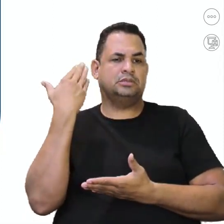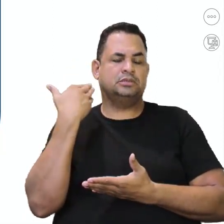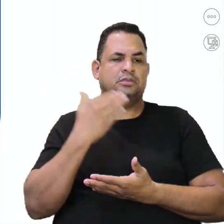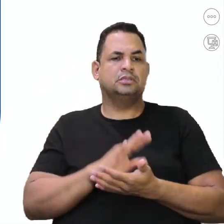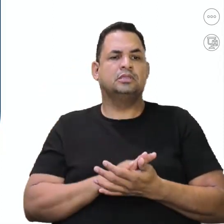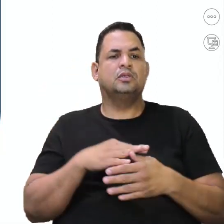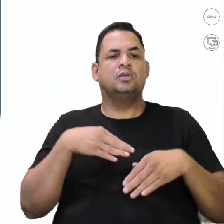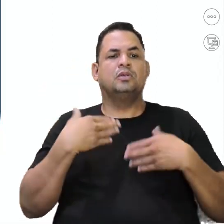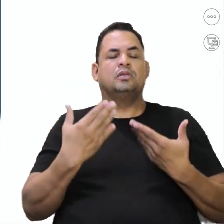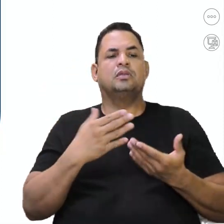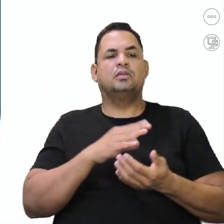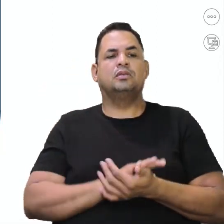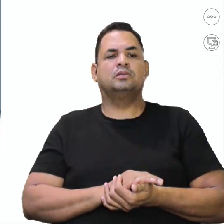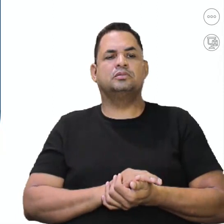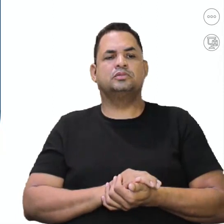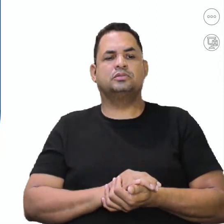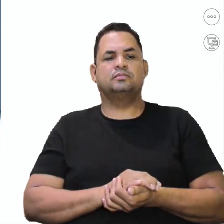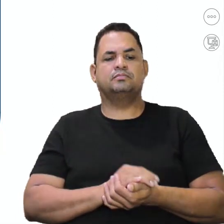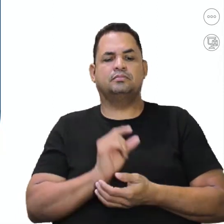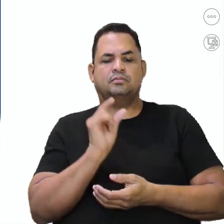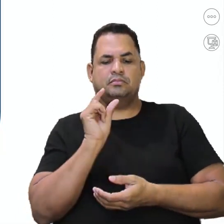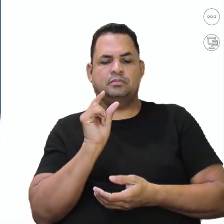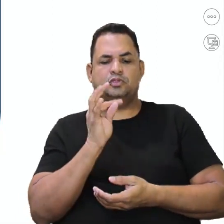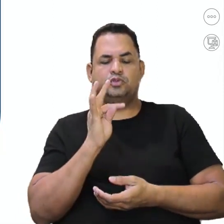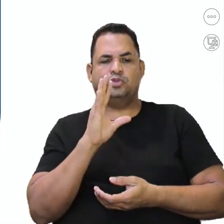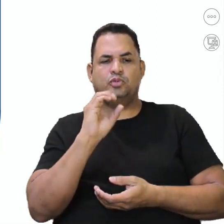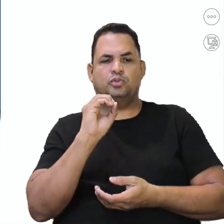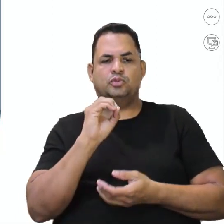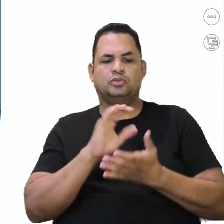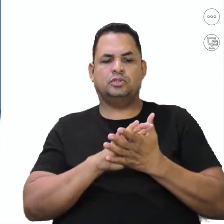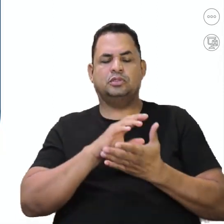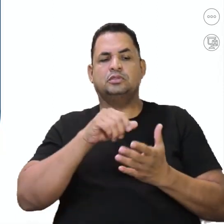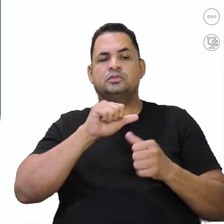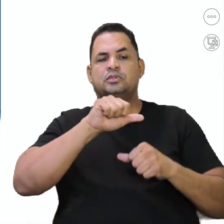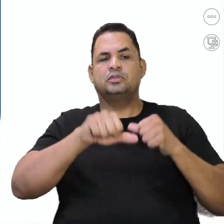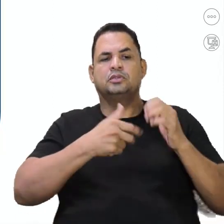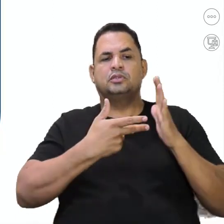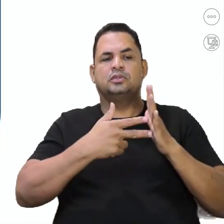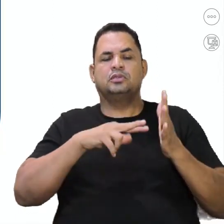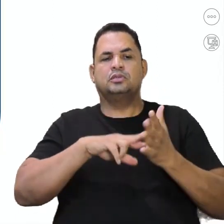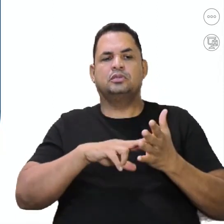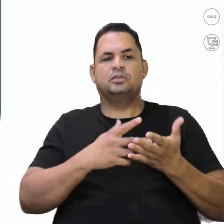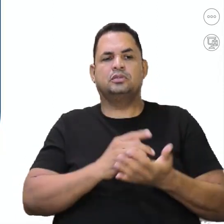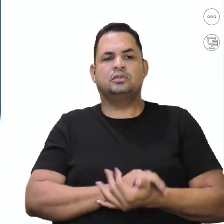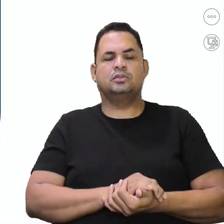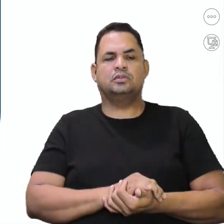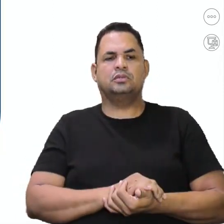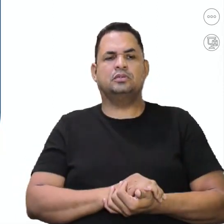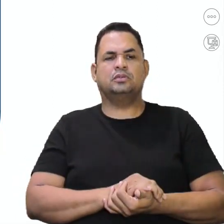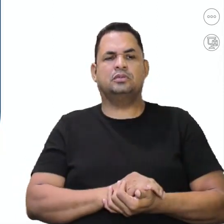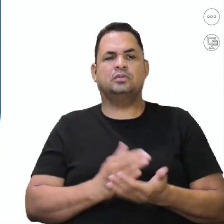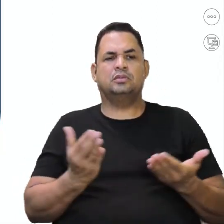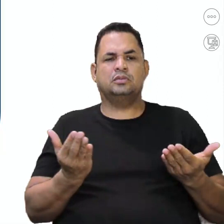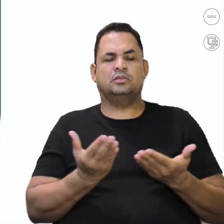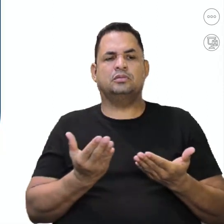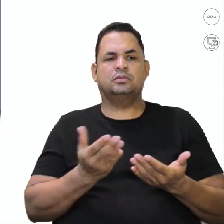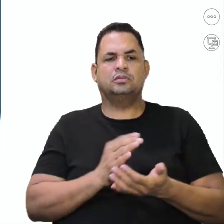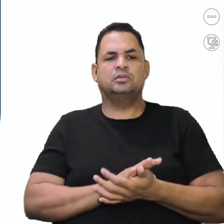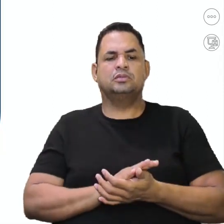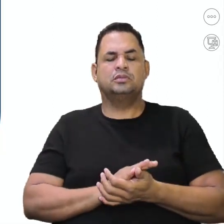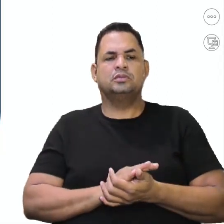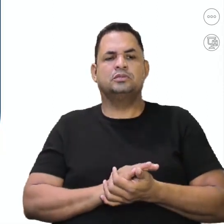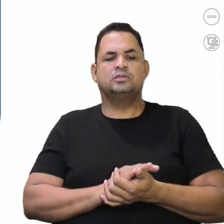usado. Mas quando se usa com essa partícula to, já muda o significado e significa agora algo que